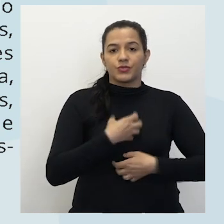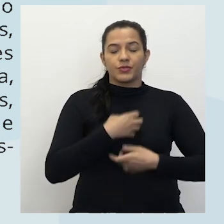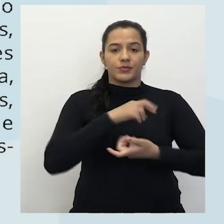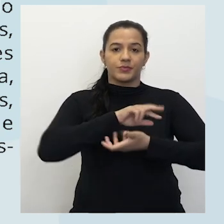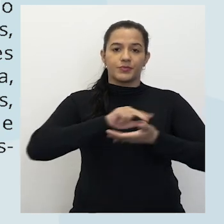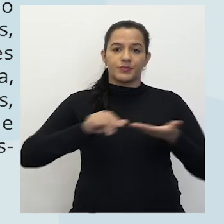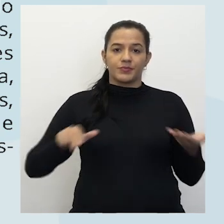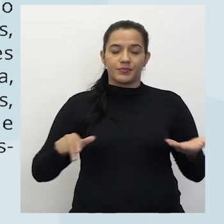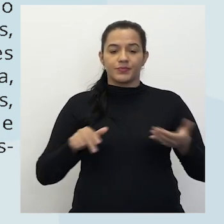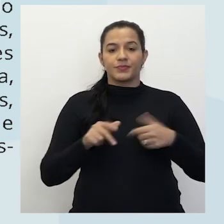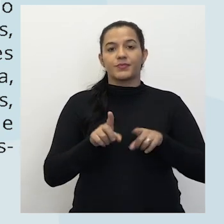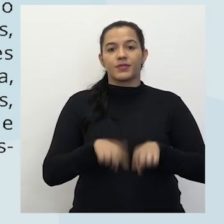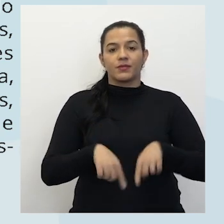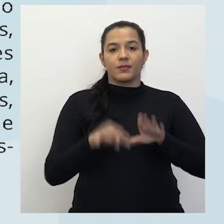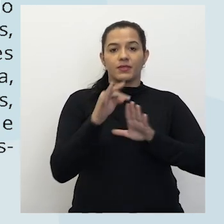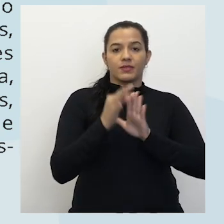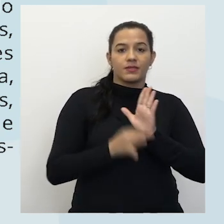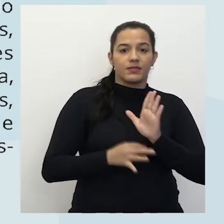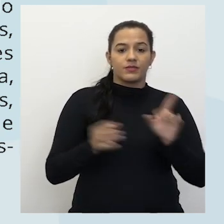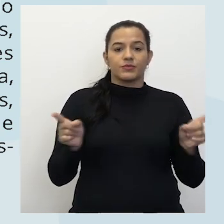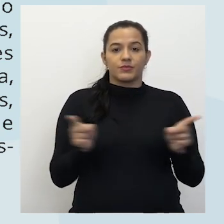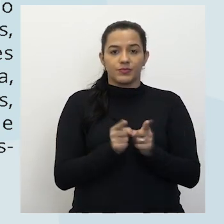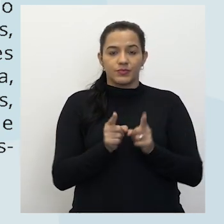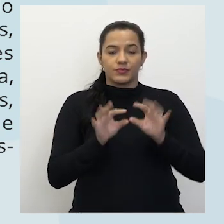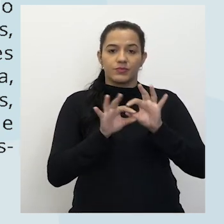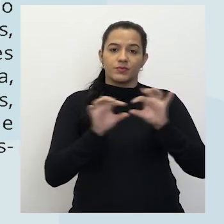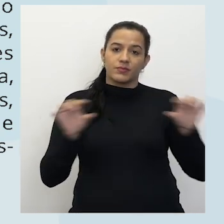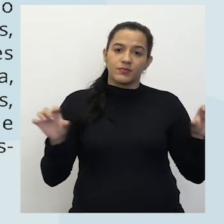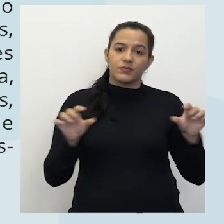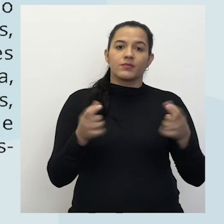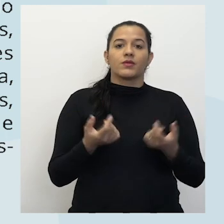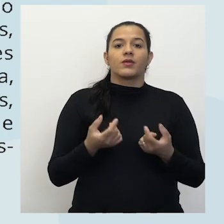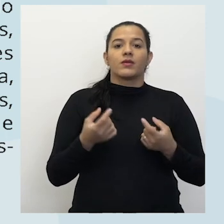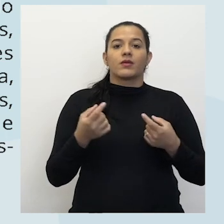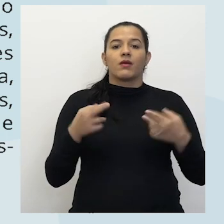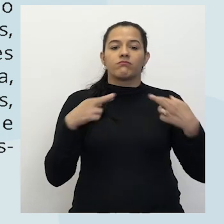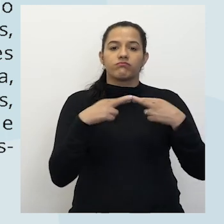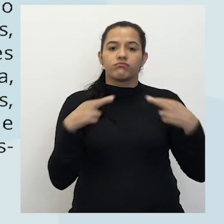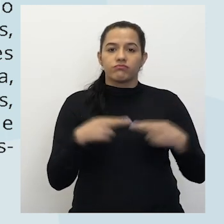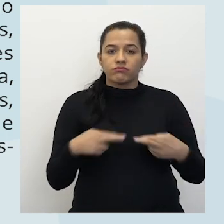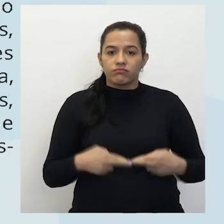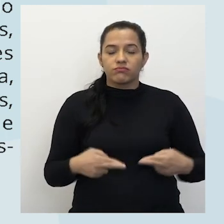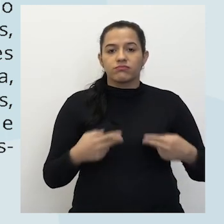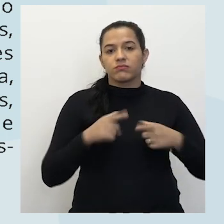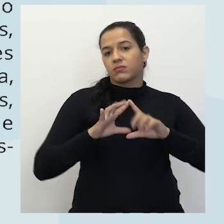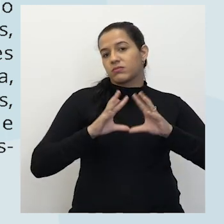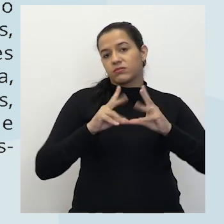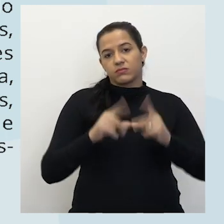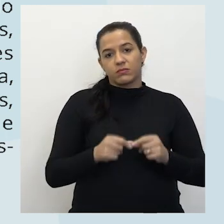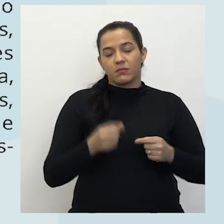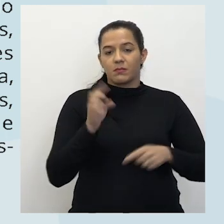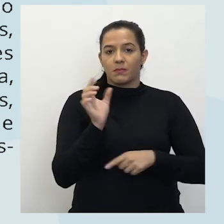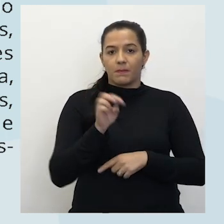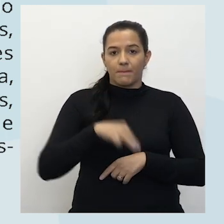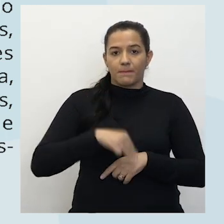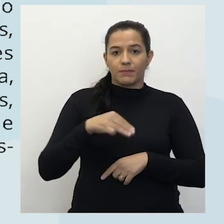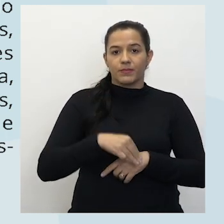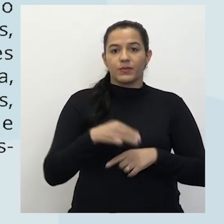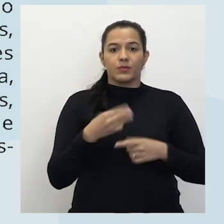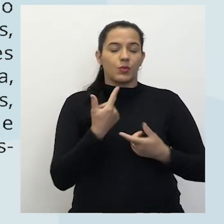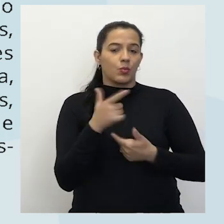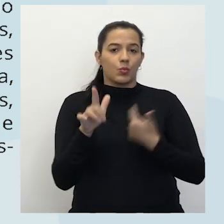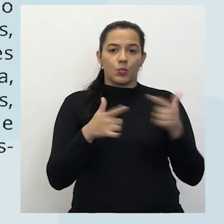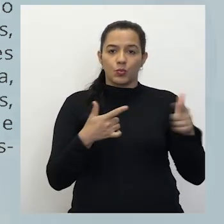texto original e paródias, paráfrases, pastiches, trailer, honesto, vídeos, minuto, Vaiding,